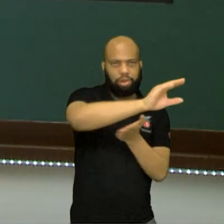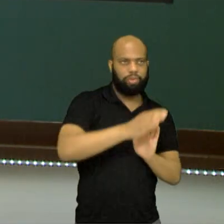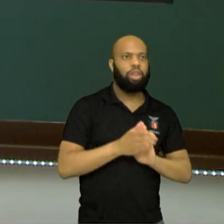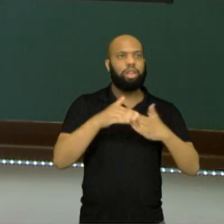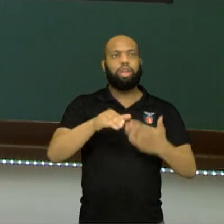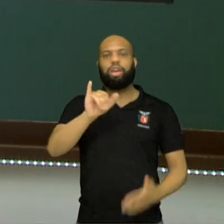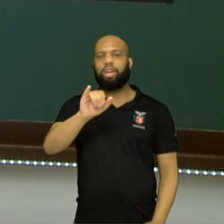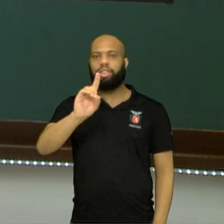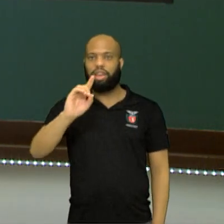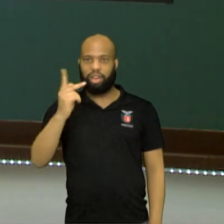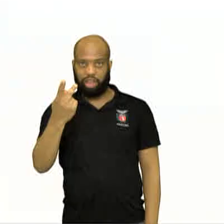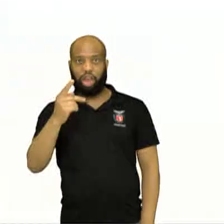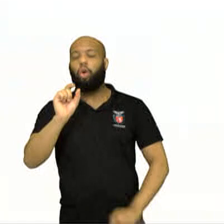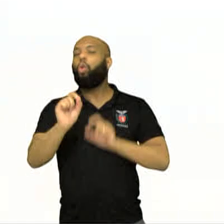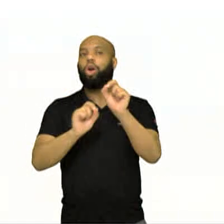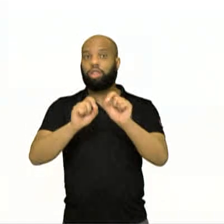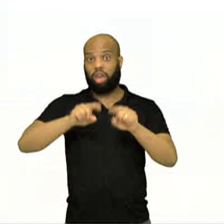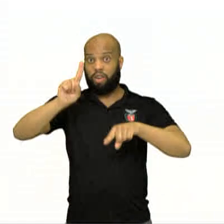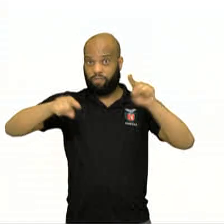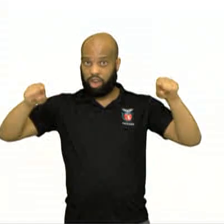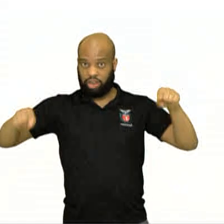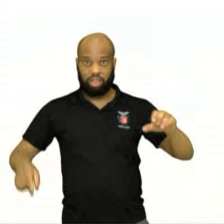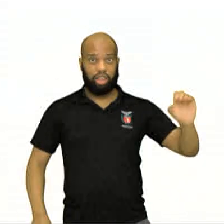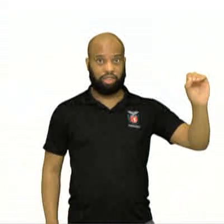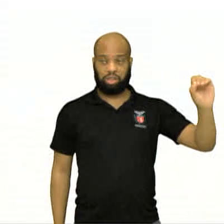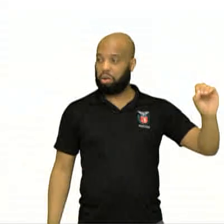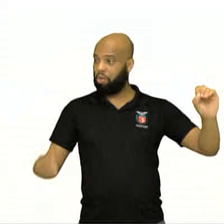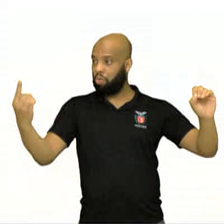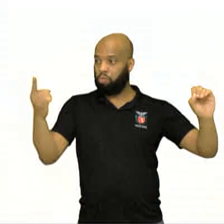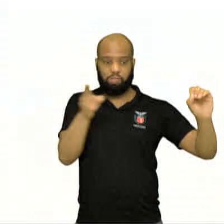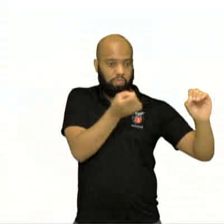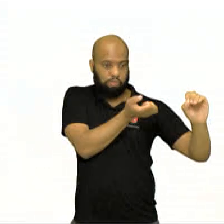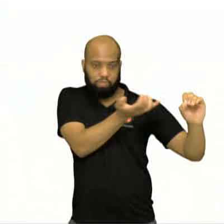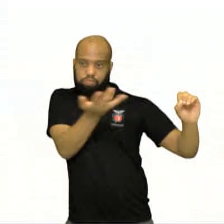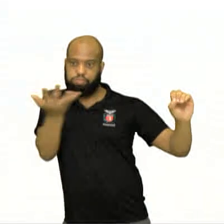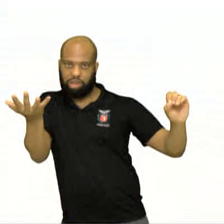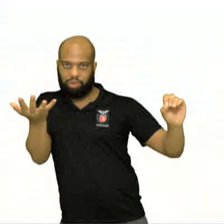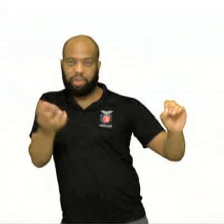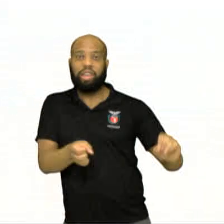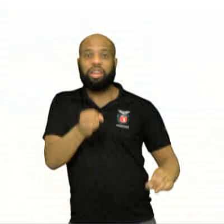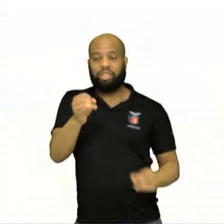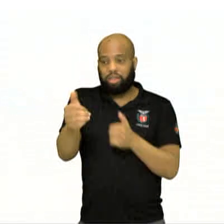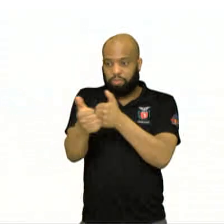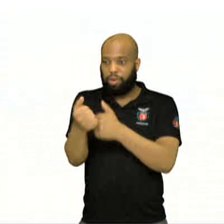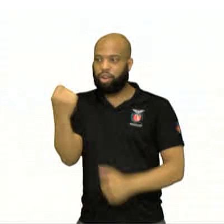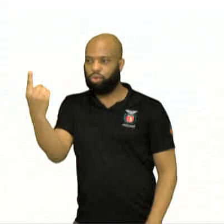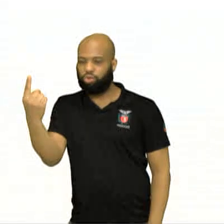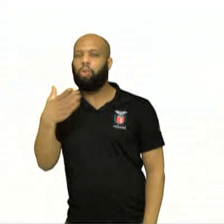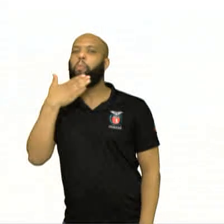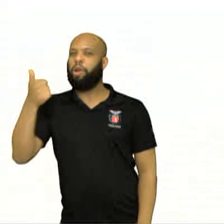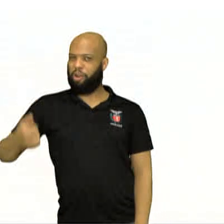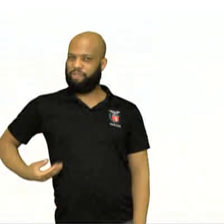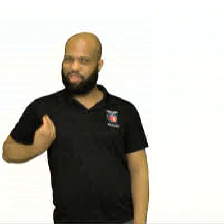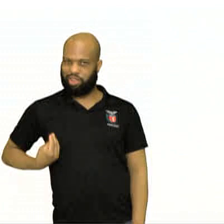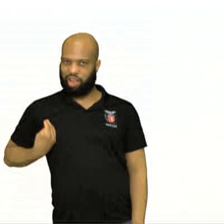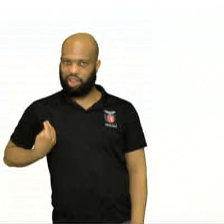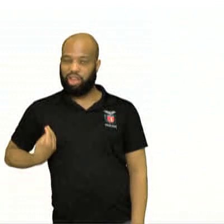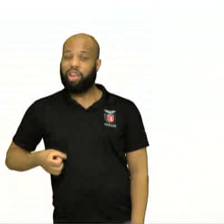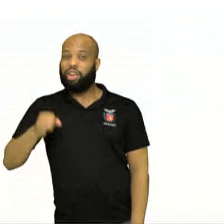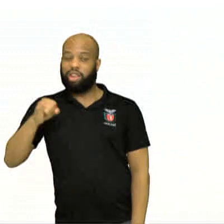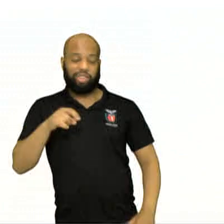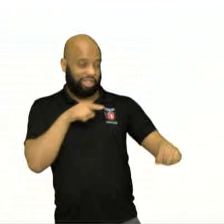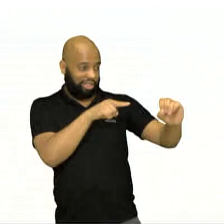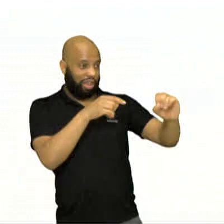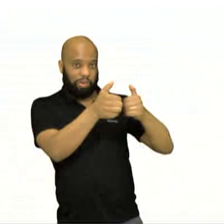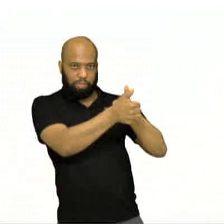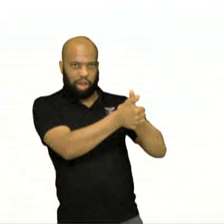numa escala de 0 a 1. Quanto mais próximo de 1, melhor a qualidade de vida, e quanto mais próximo de 0, pior acaba